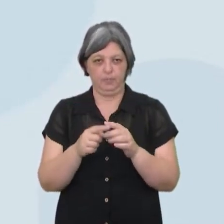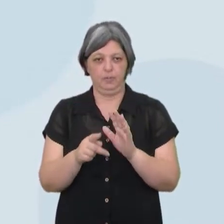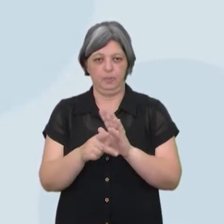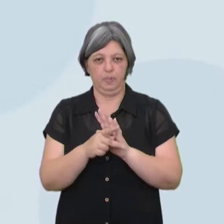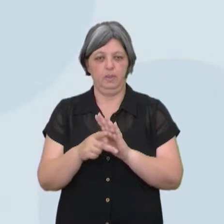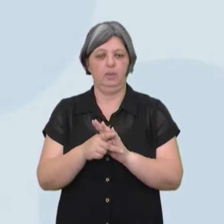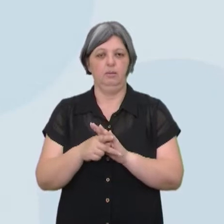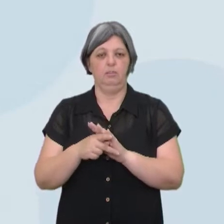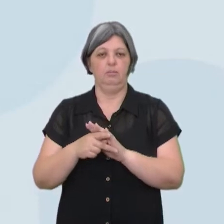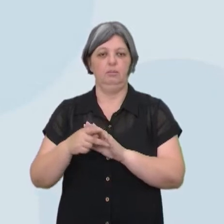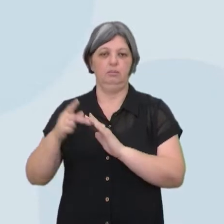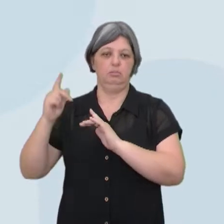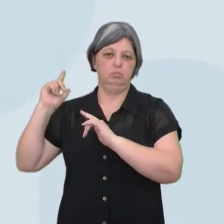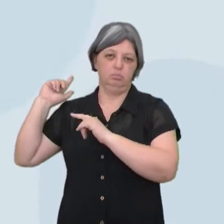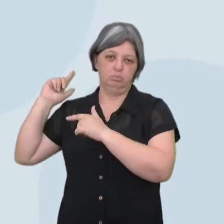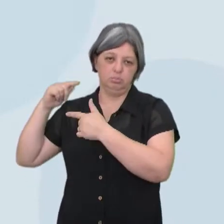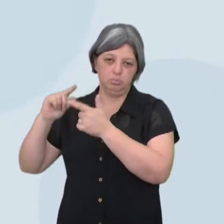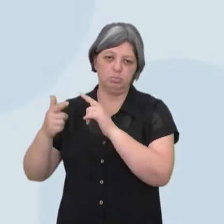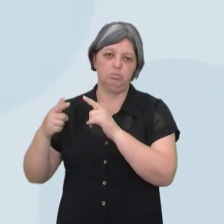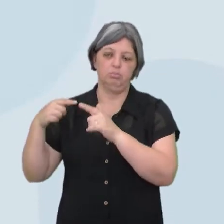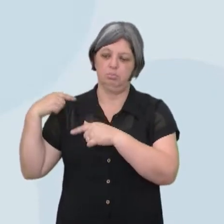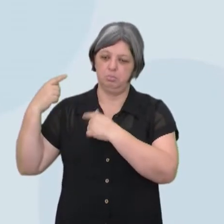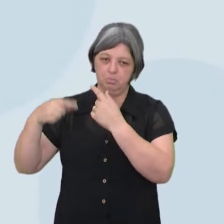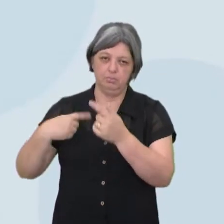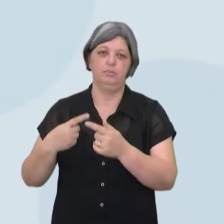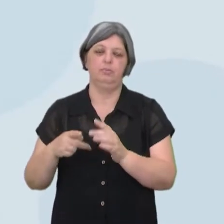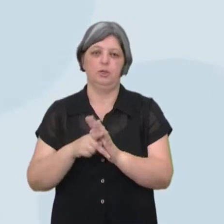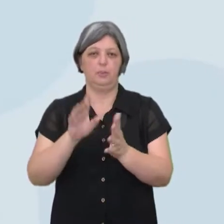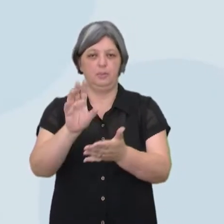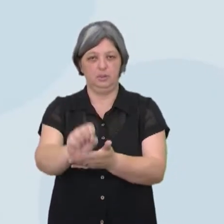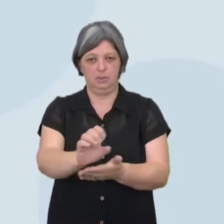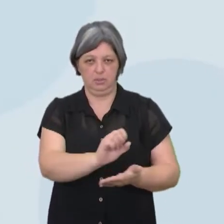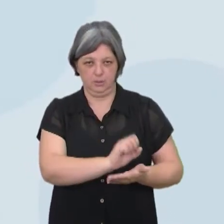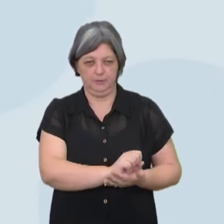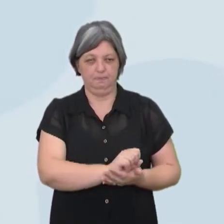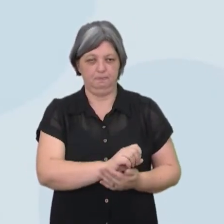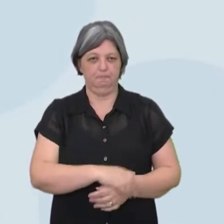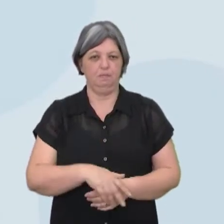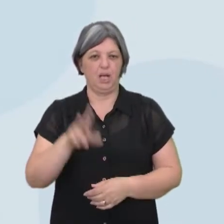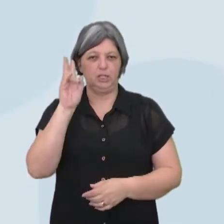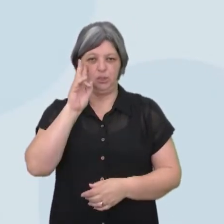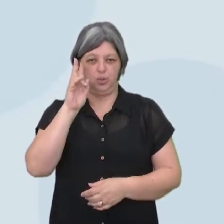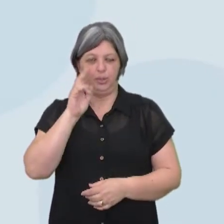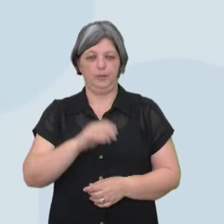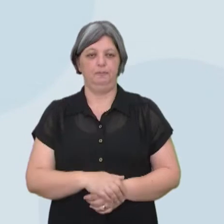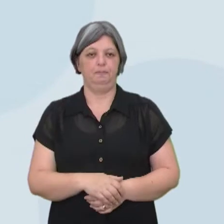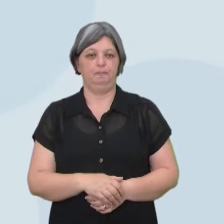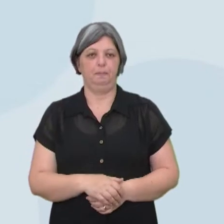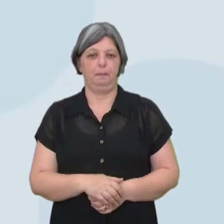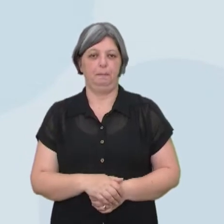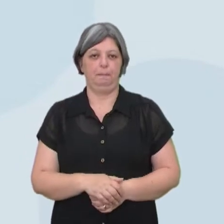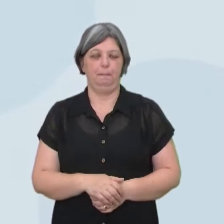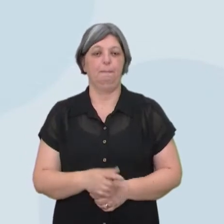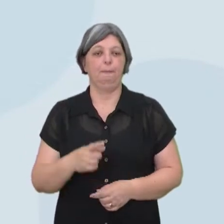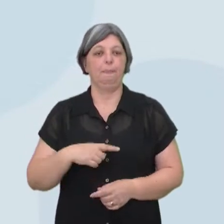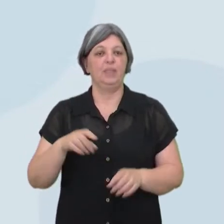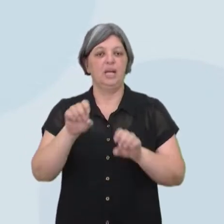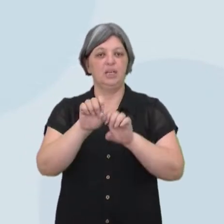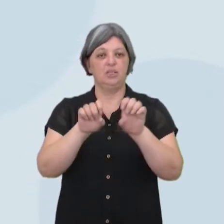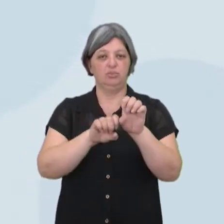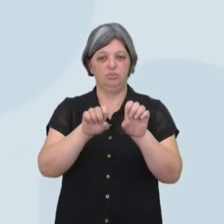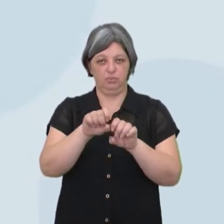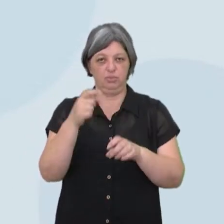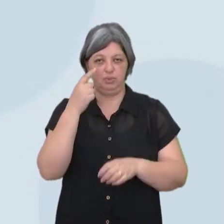nossa ancestralidade colonial. E agora, os eixos estruturantes aí do novo ensino